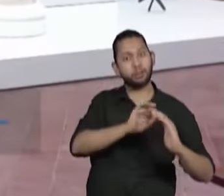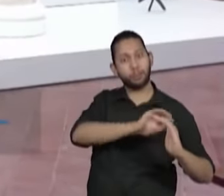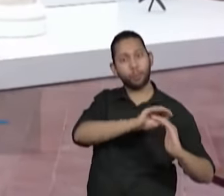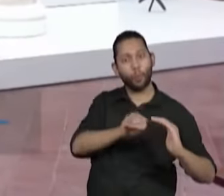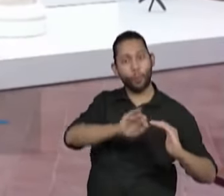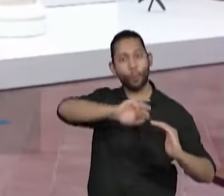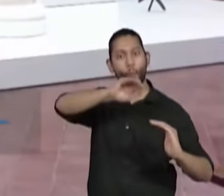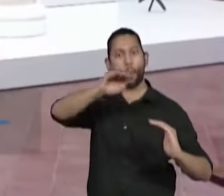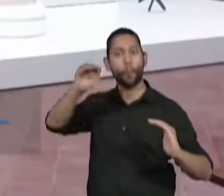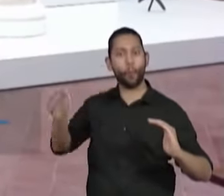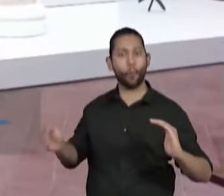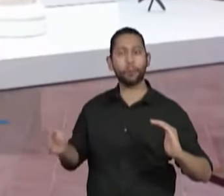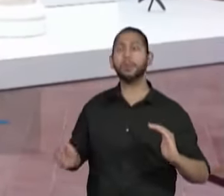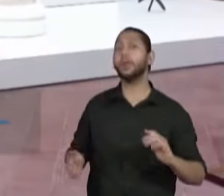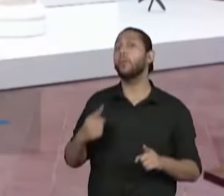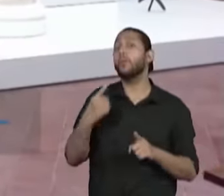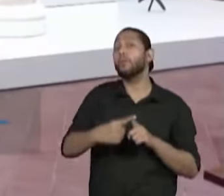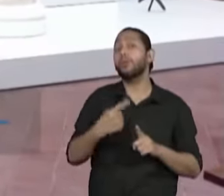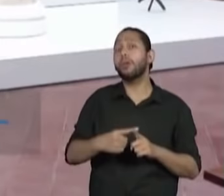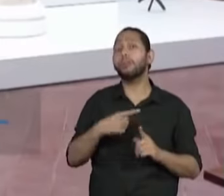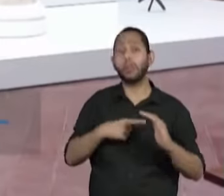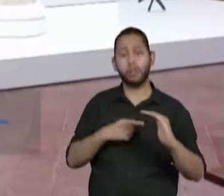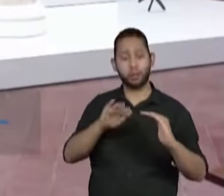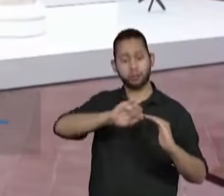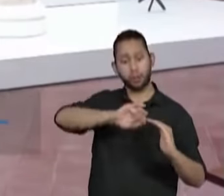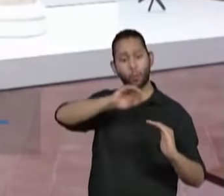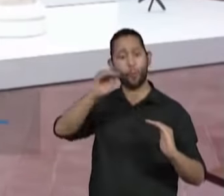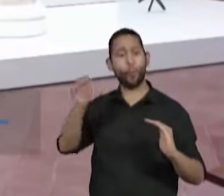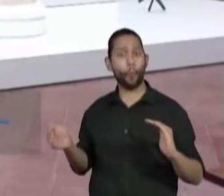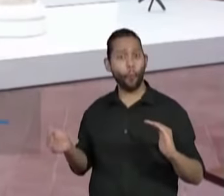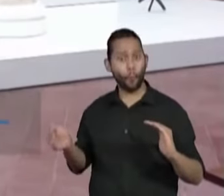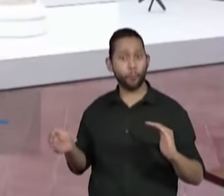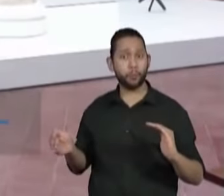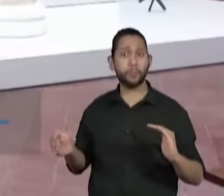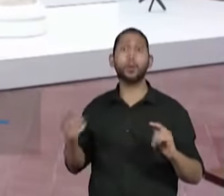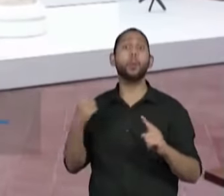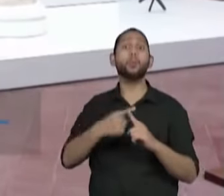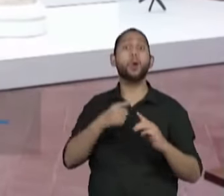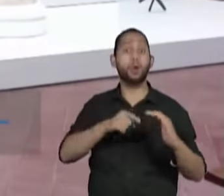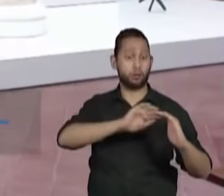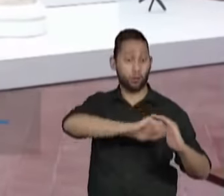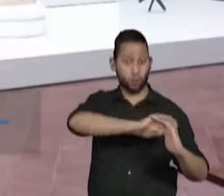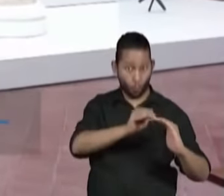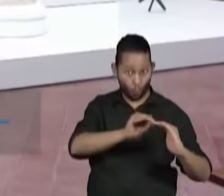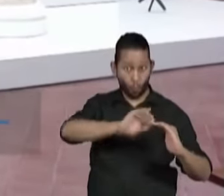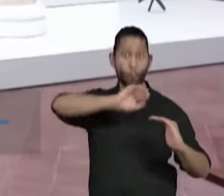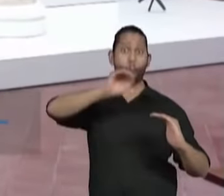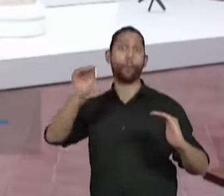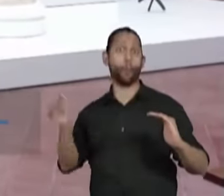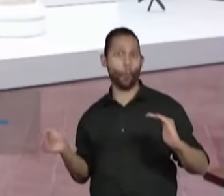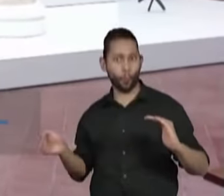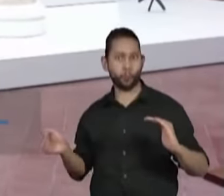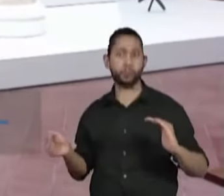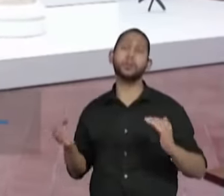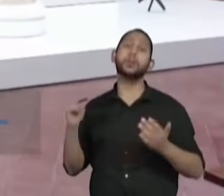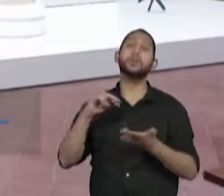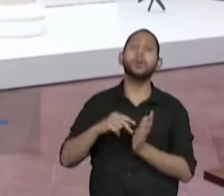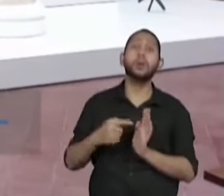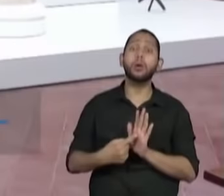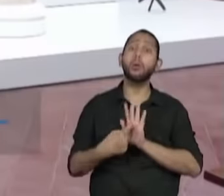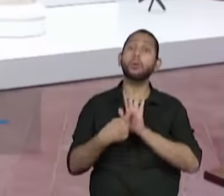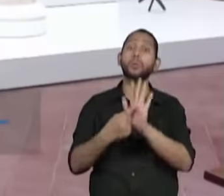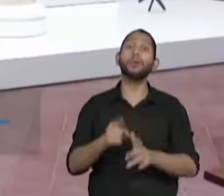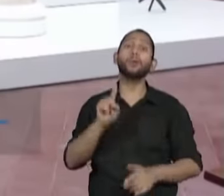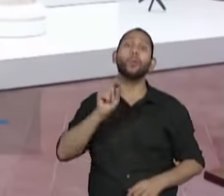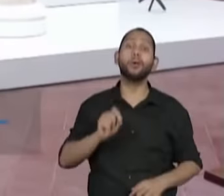as igrejas apresentam essa forma de cruzeiro, né? Esses arcos em forma de cruzeiro, porque justamente representam a chave,